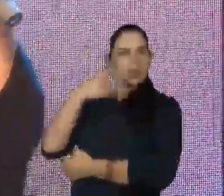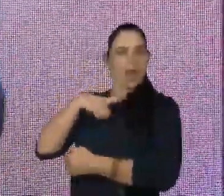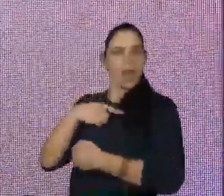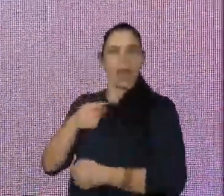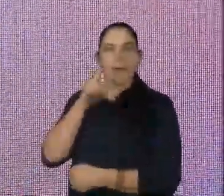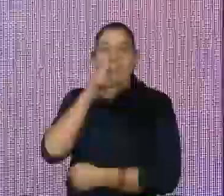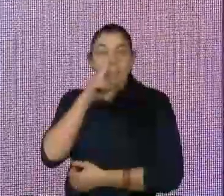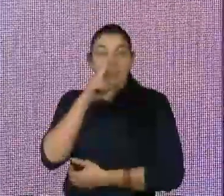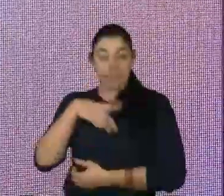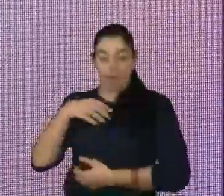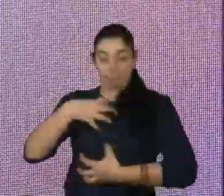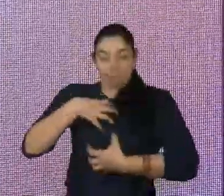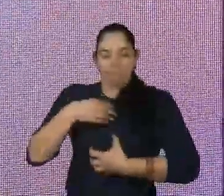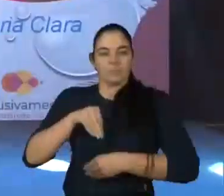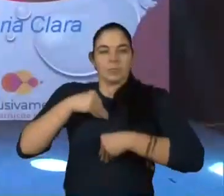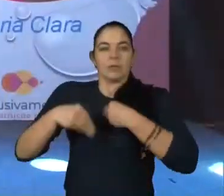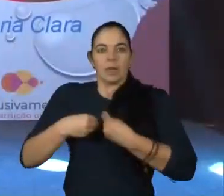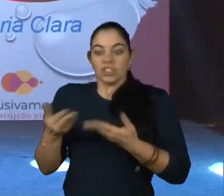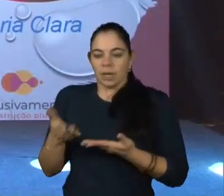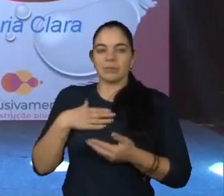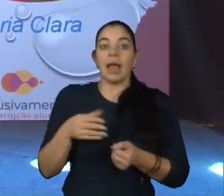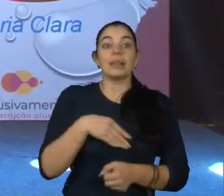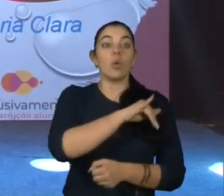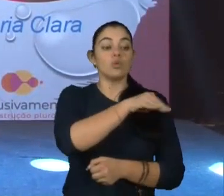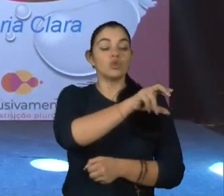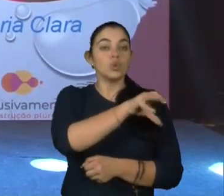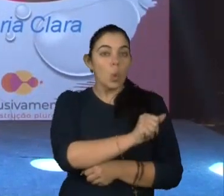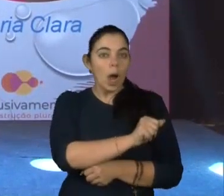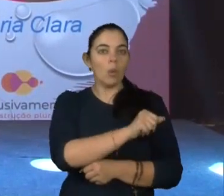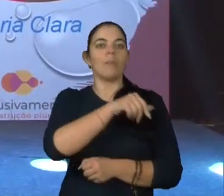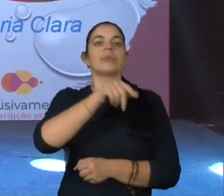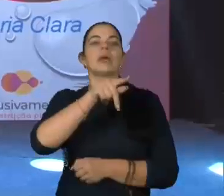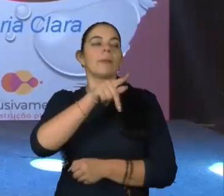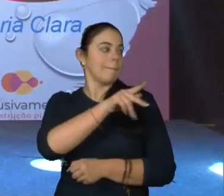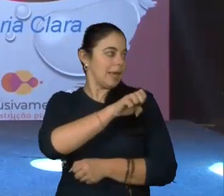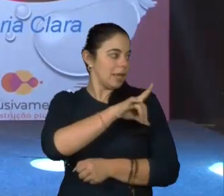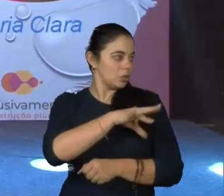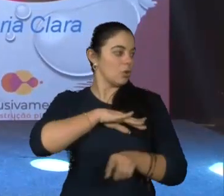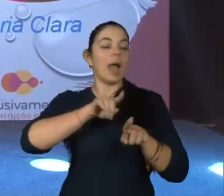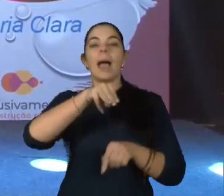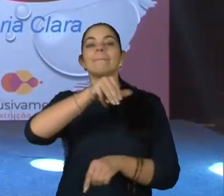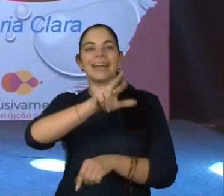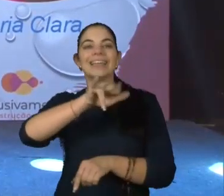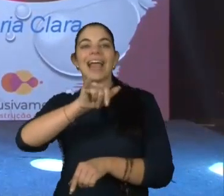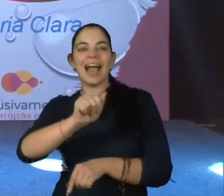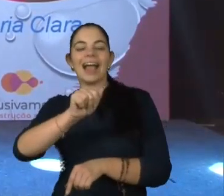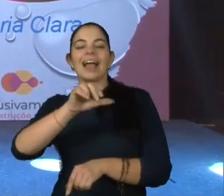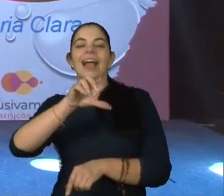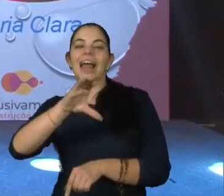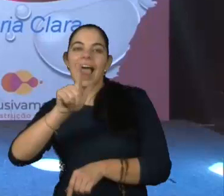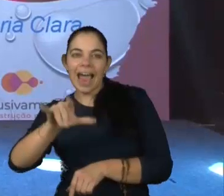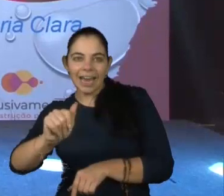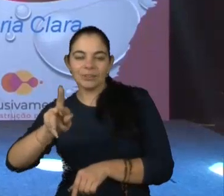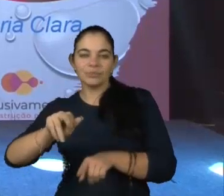é uma construção plural. Esse é o João Pedro e a Clarinha, Maria Clara. Eles eram menores aqui. E o